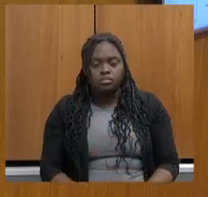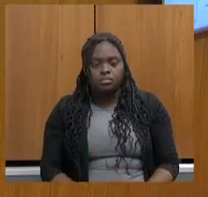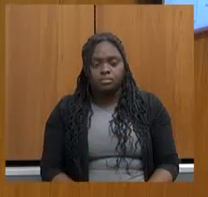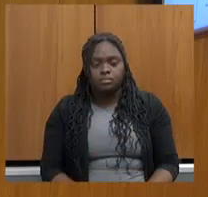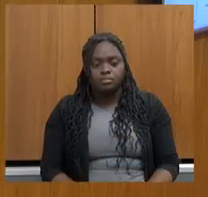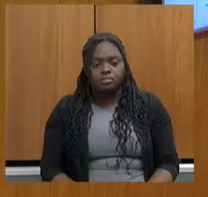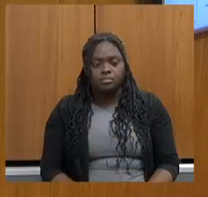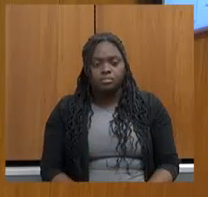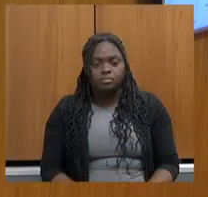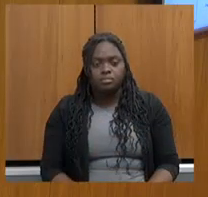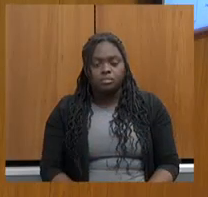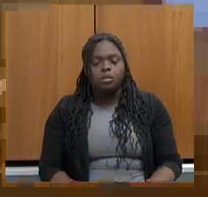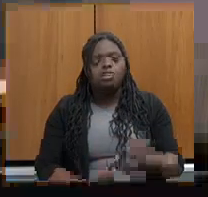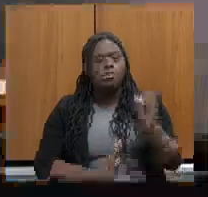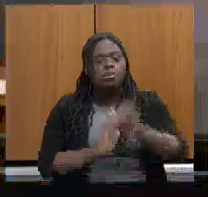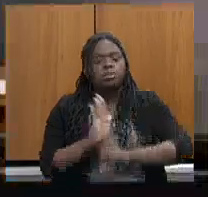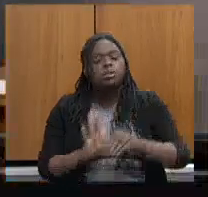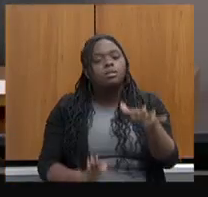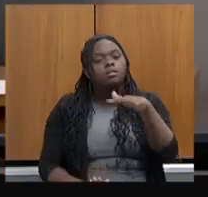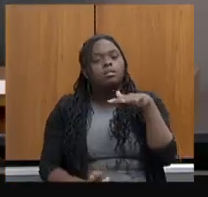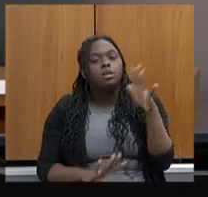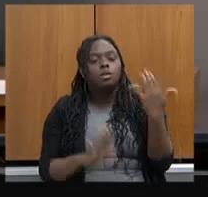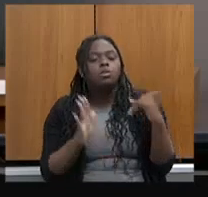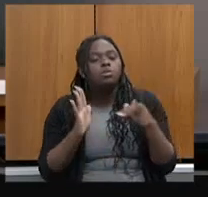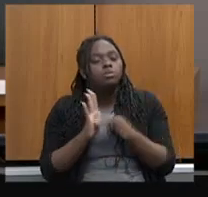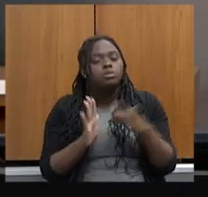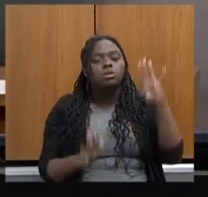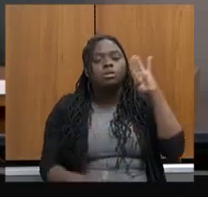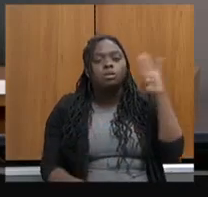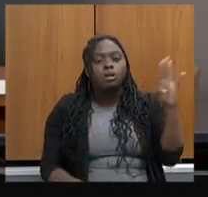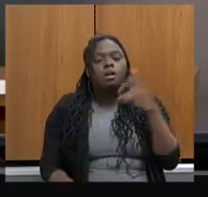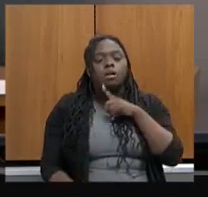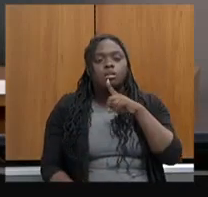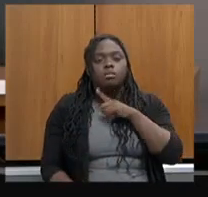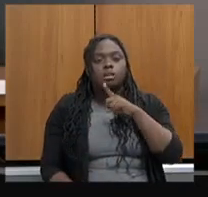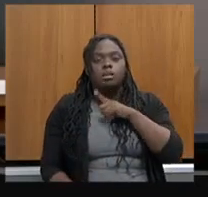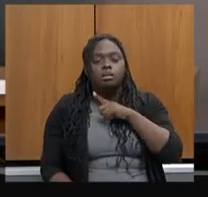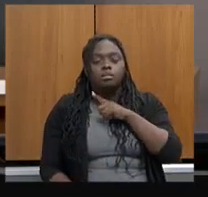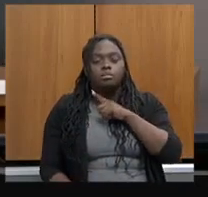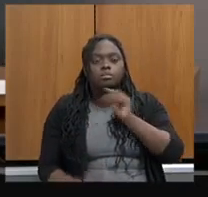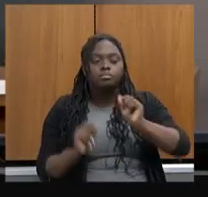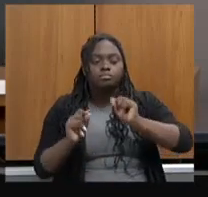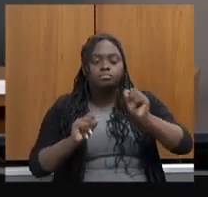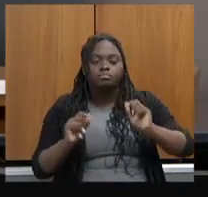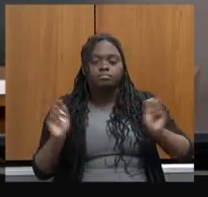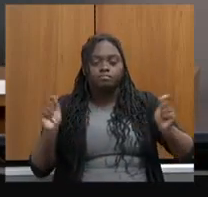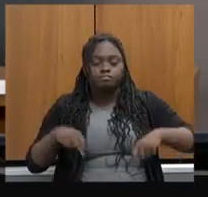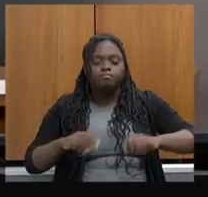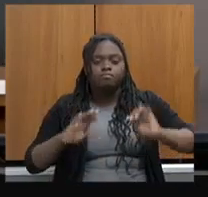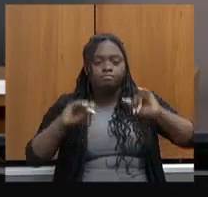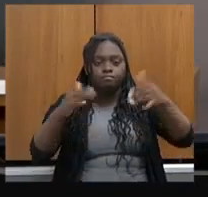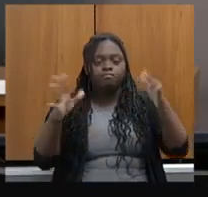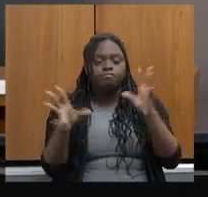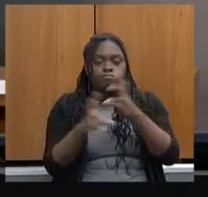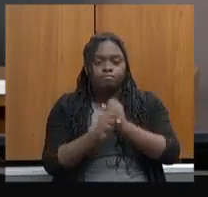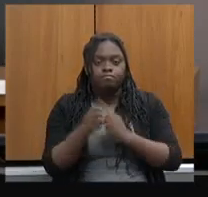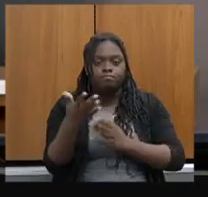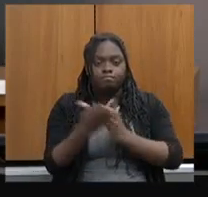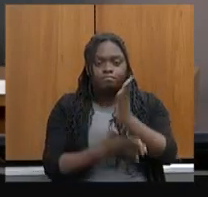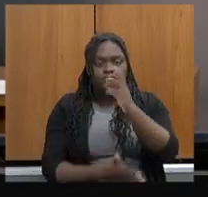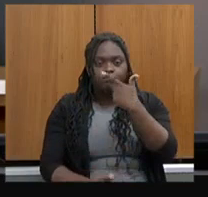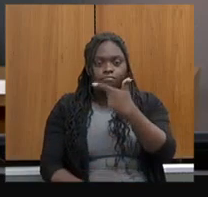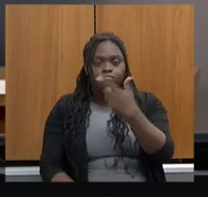tá o orçamento total todas as fontes aí eu tenho incluindo captações externas Total aprovado